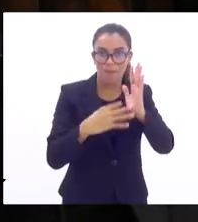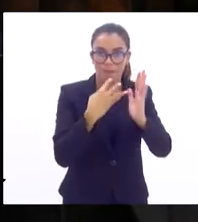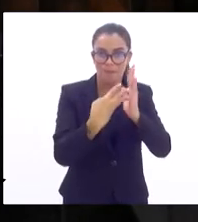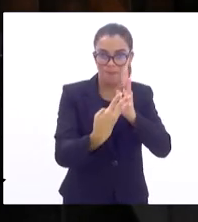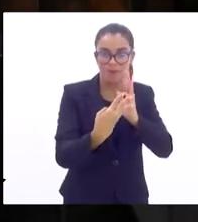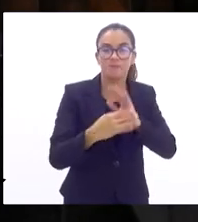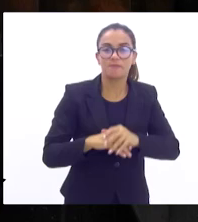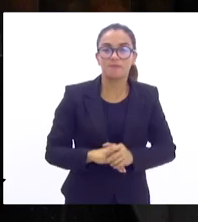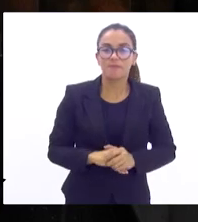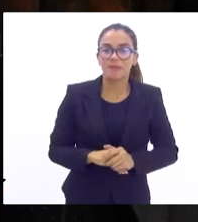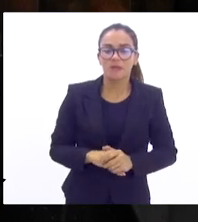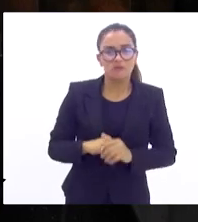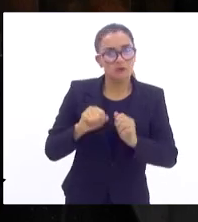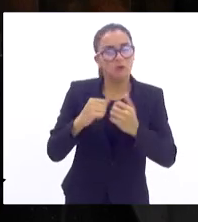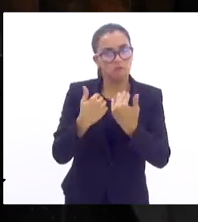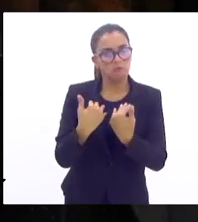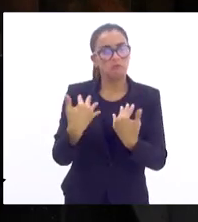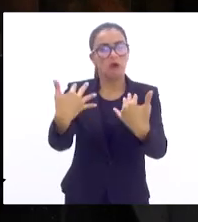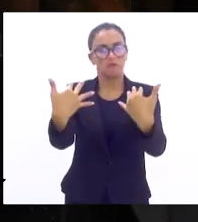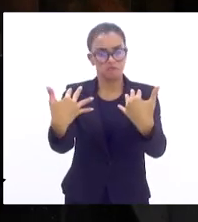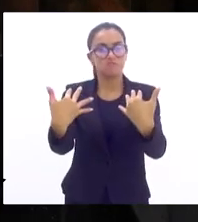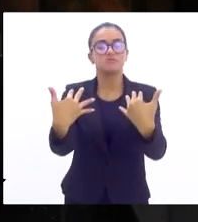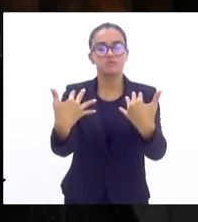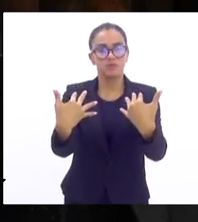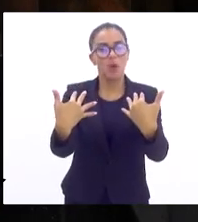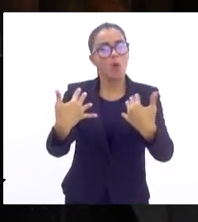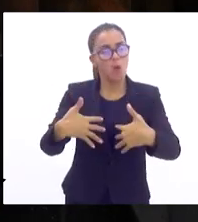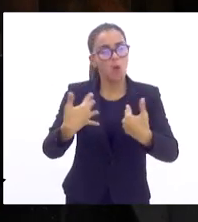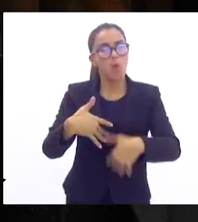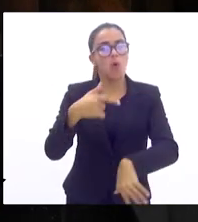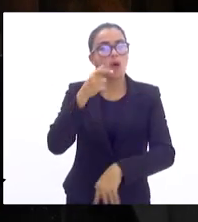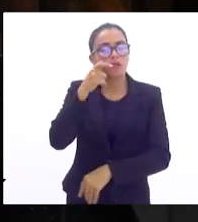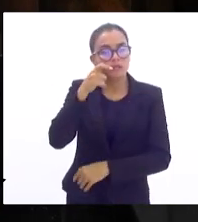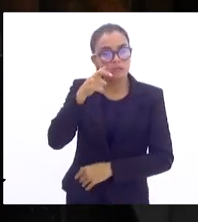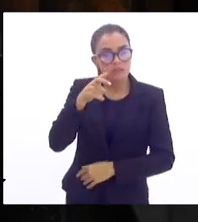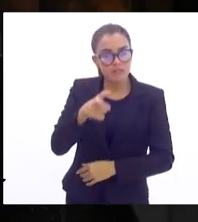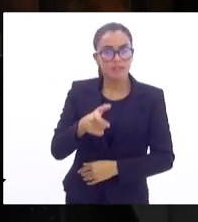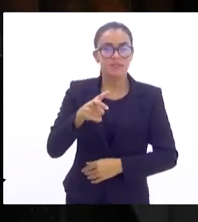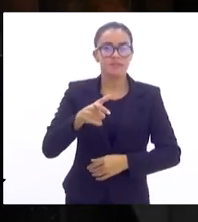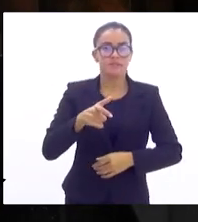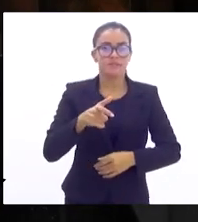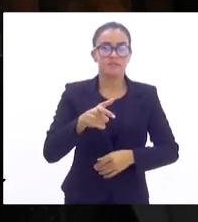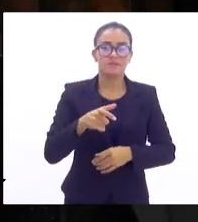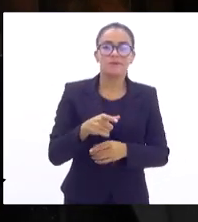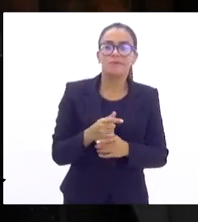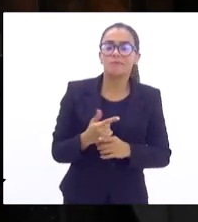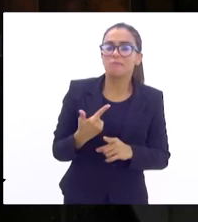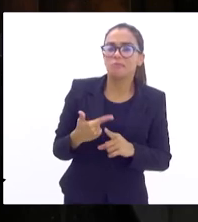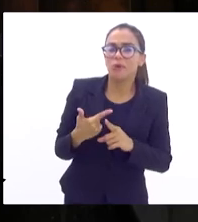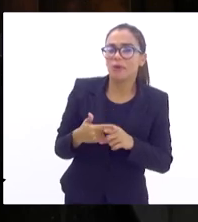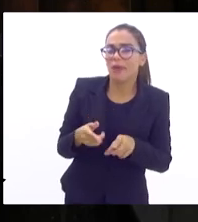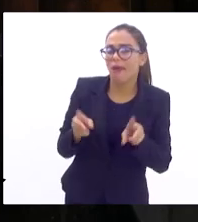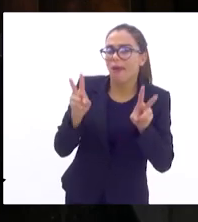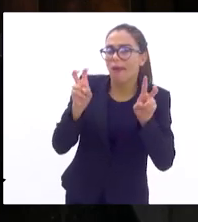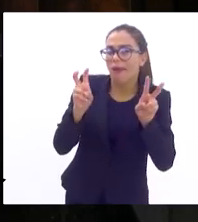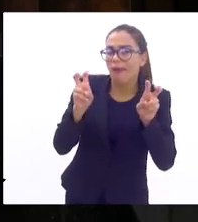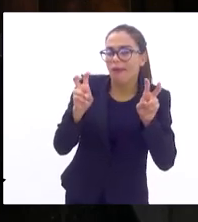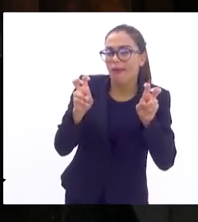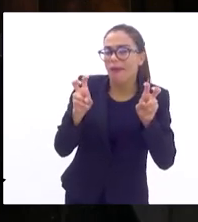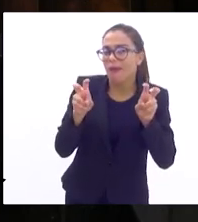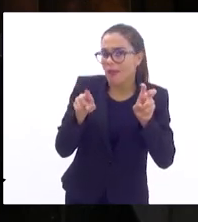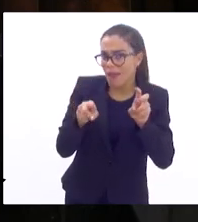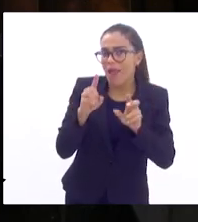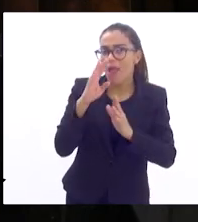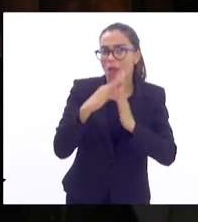não foi uma audiência pública bastante interessante pois trata-se de um plano bastante